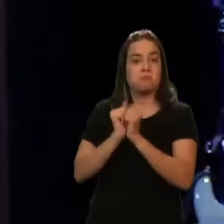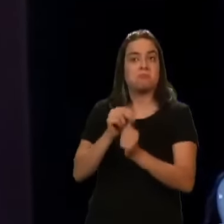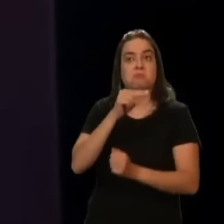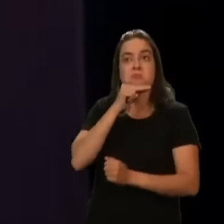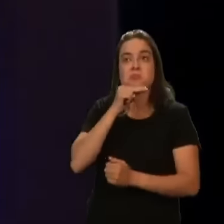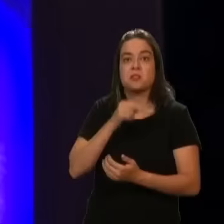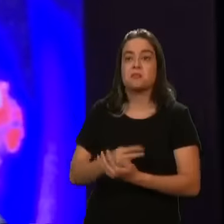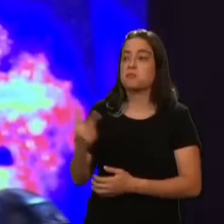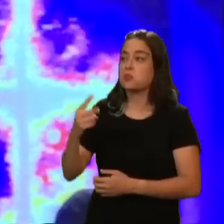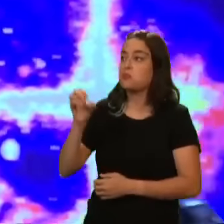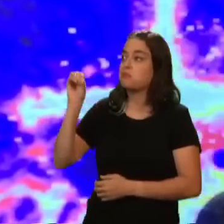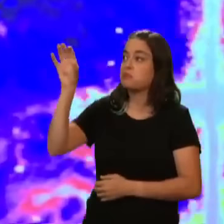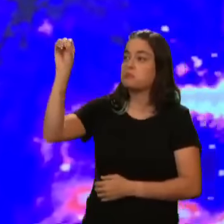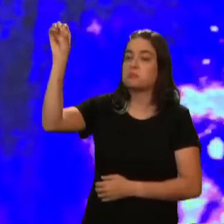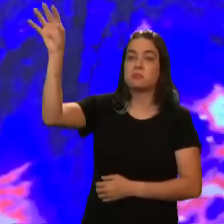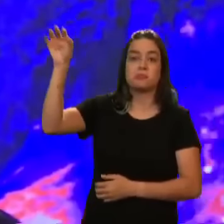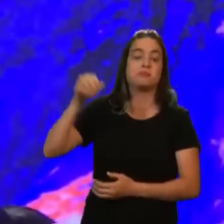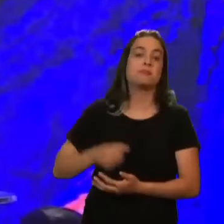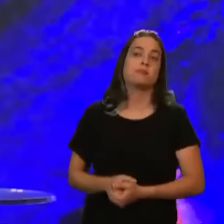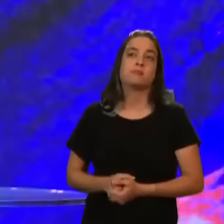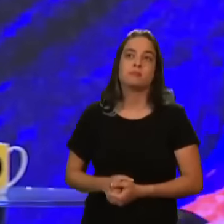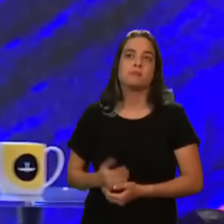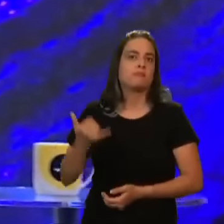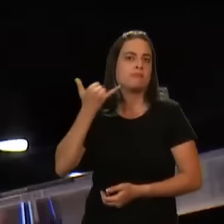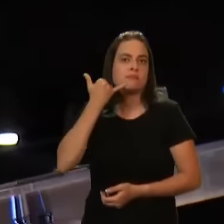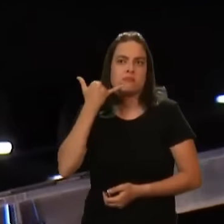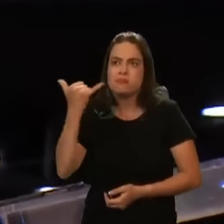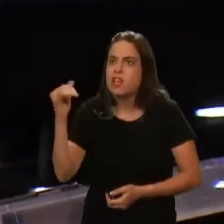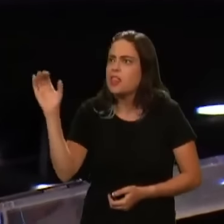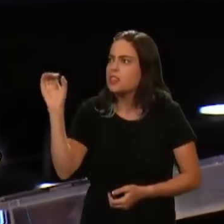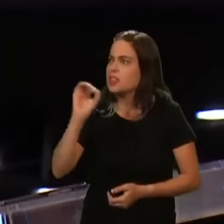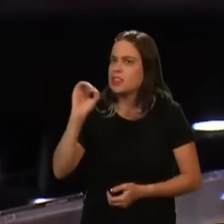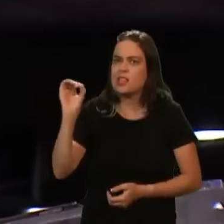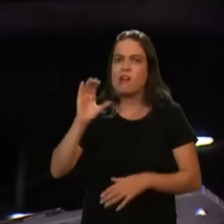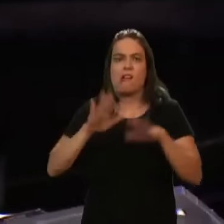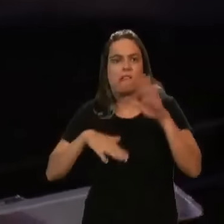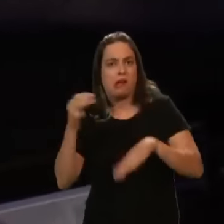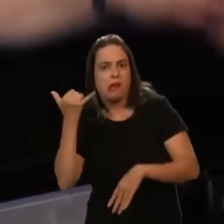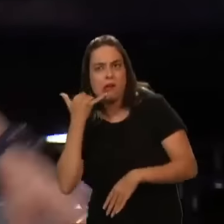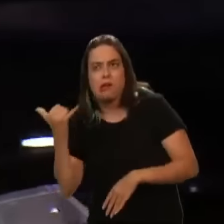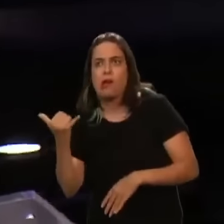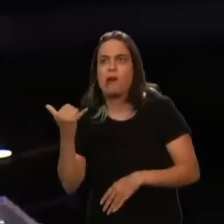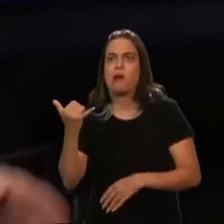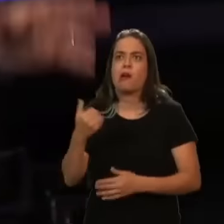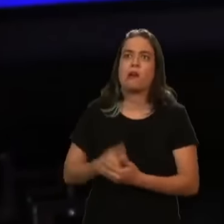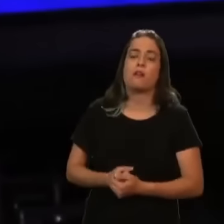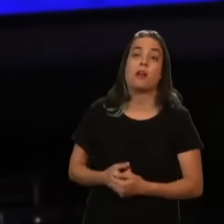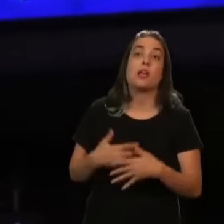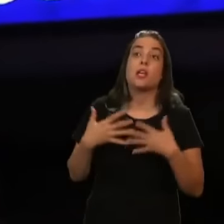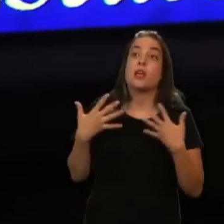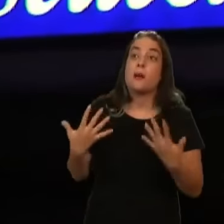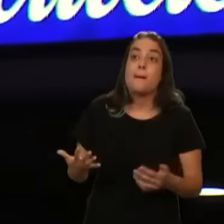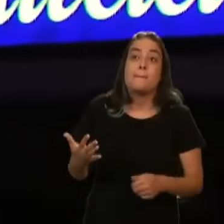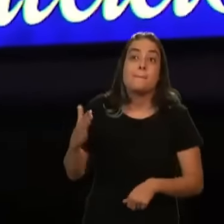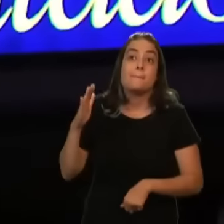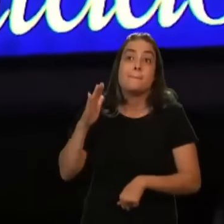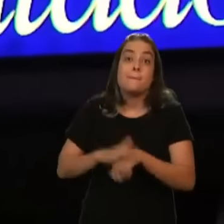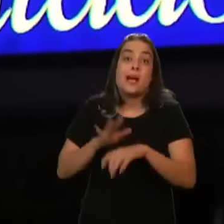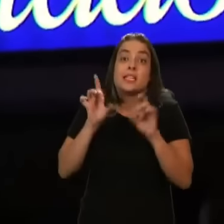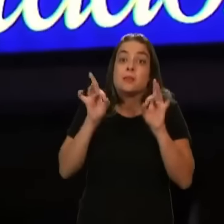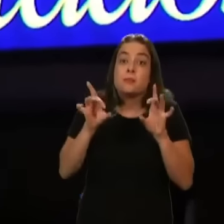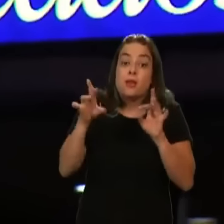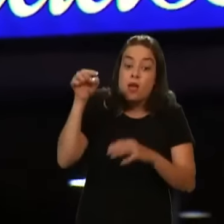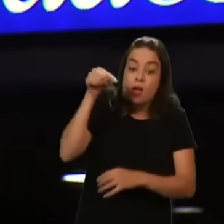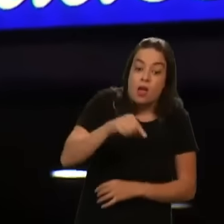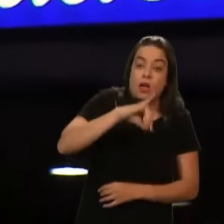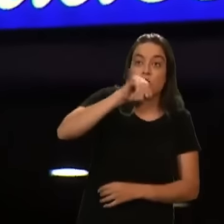Foi embora. Aí não ligava, não, às vezes ligava, às vezes não ligava. A coisa mais preciosa que eles têm é o